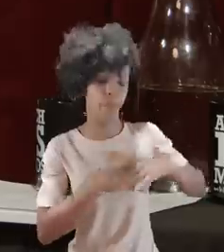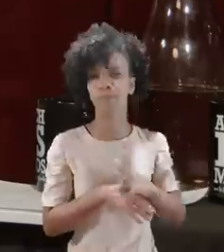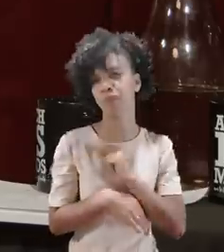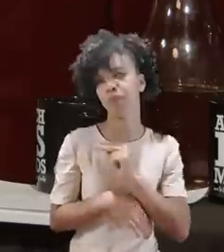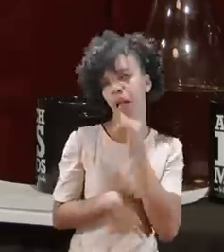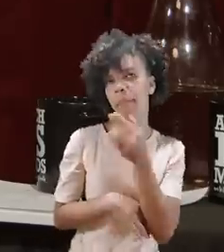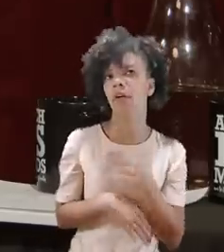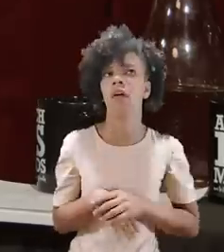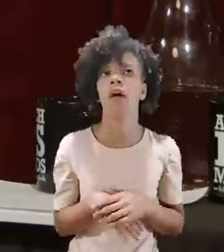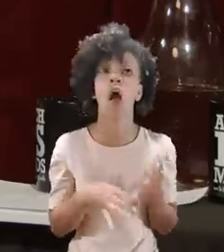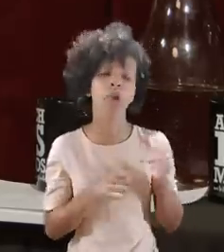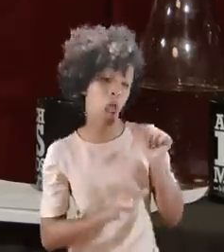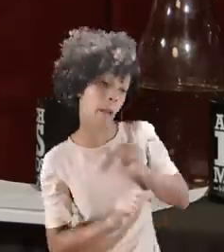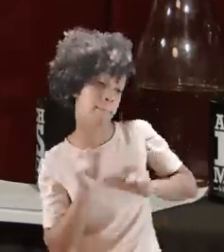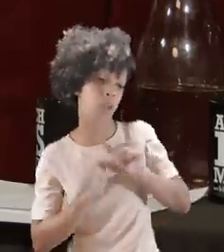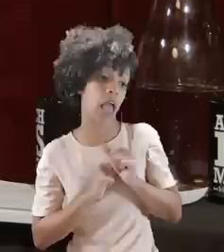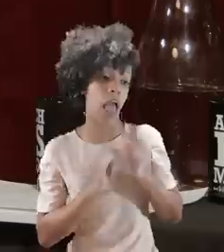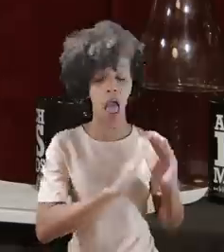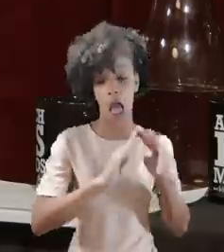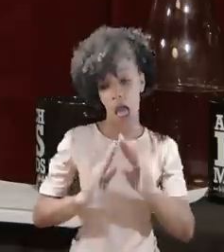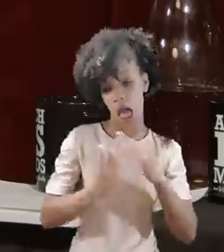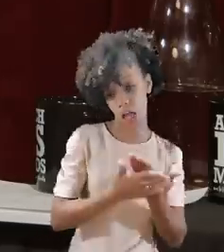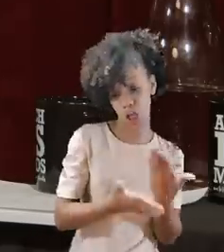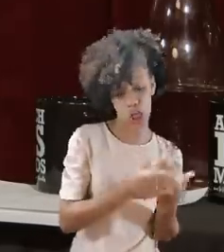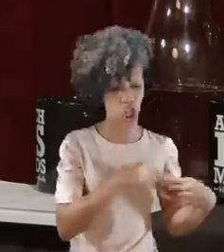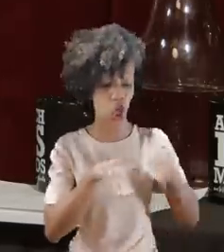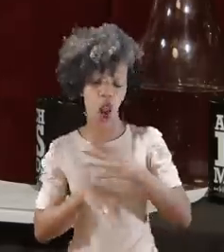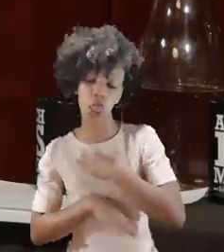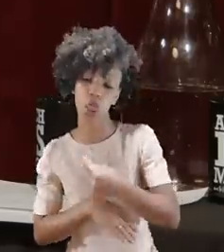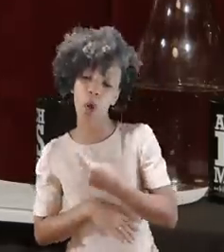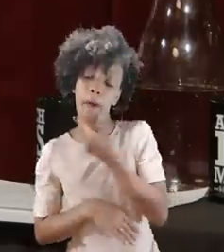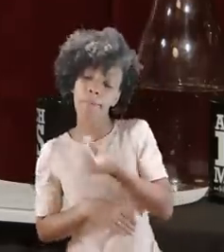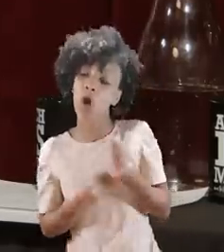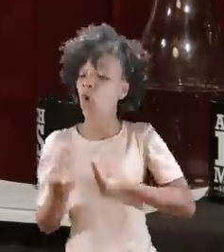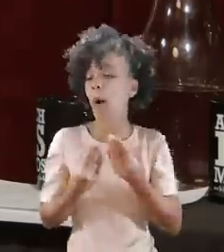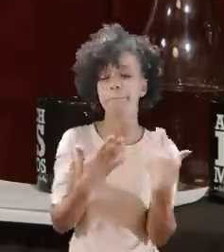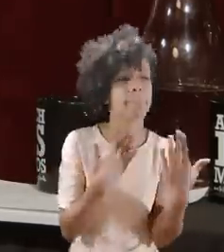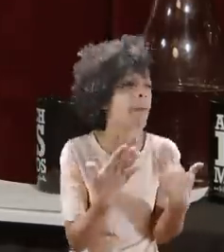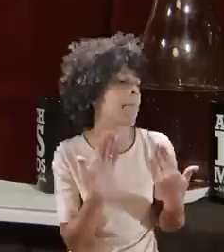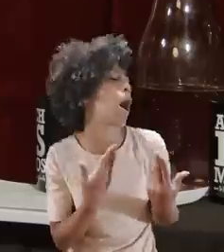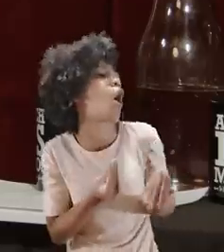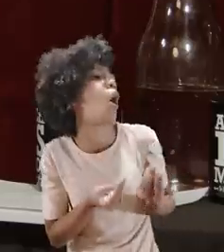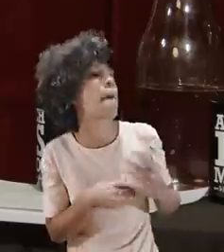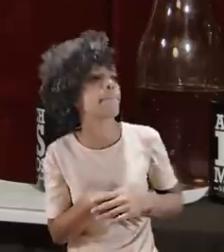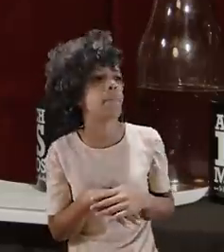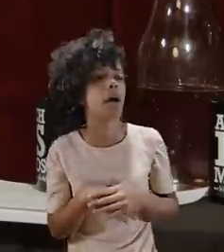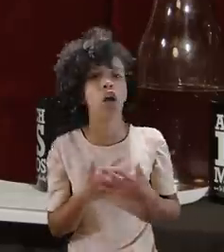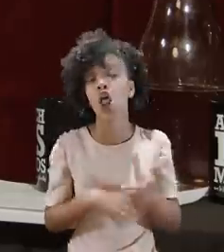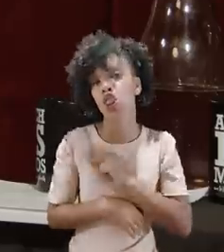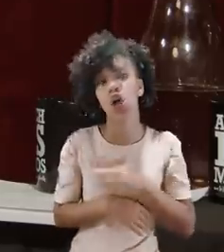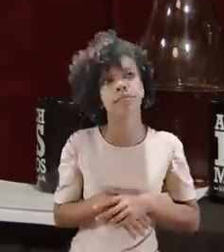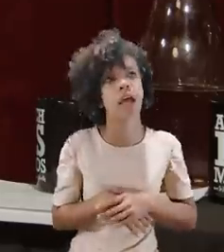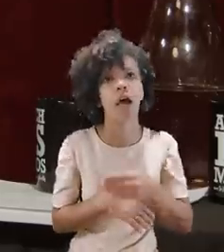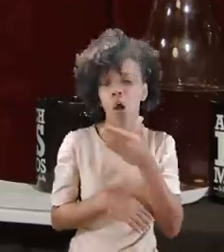nossa tá querendo mudar o escola do meu filho que que eu faço não sei o quê não sei o quê lá batendo papo Nossa não viu